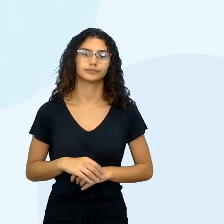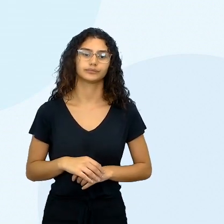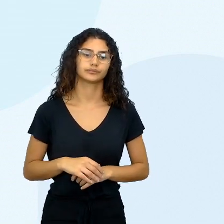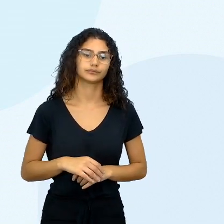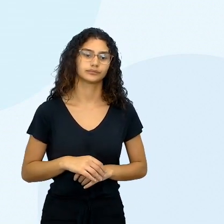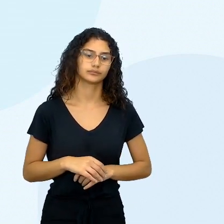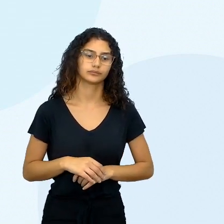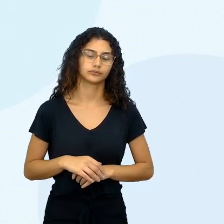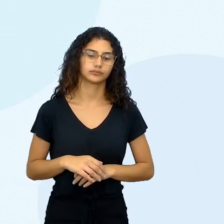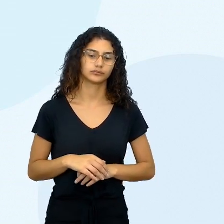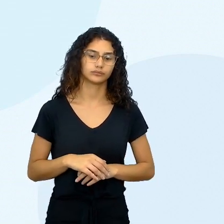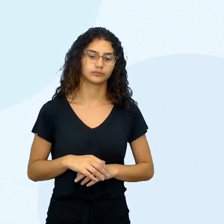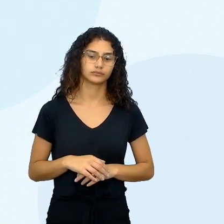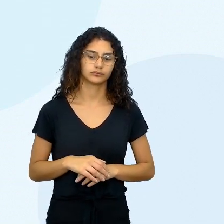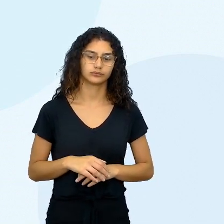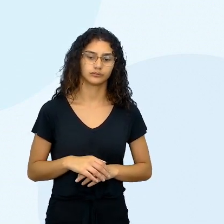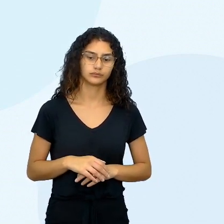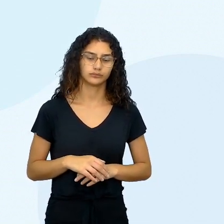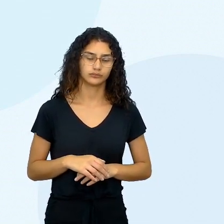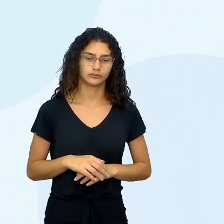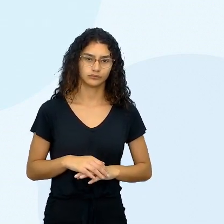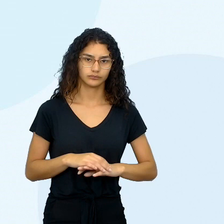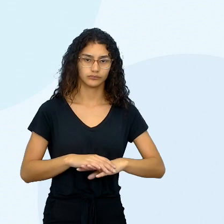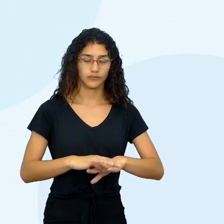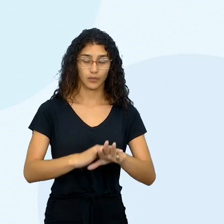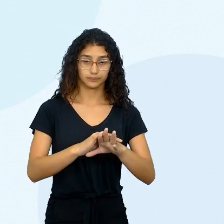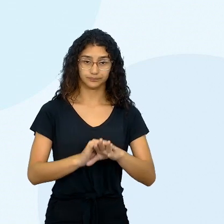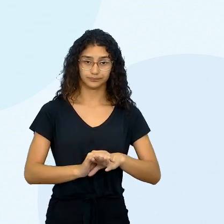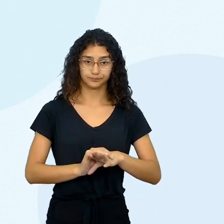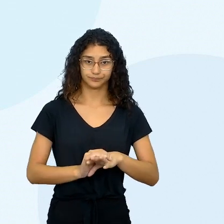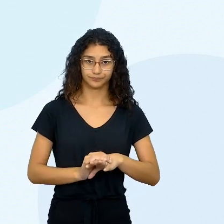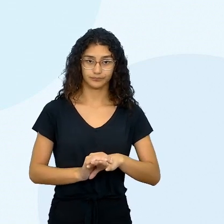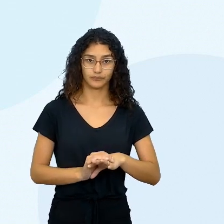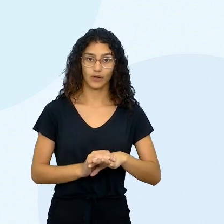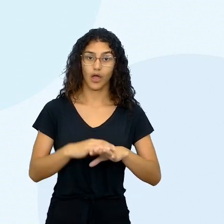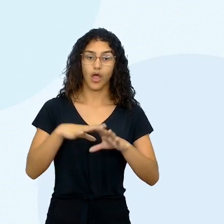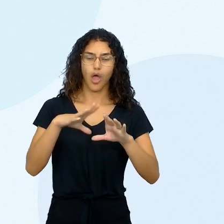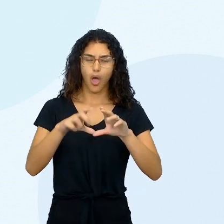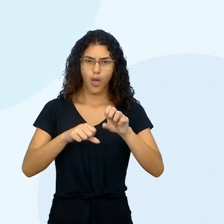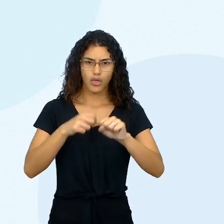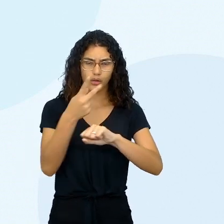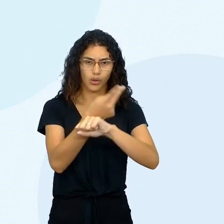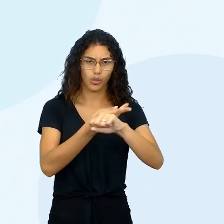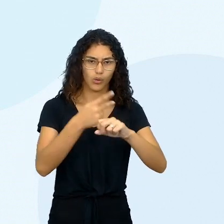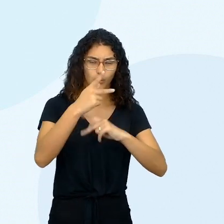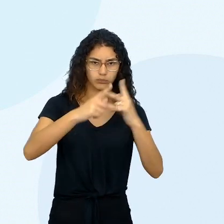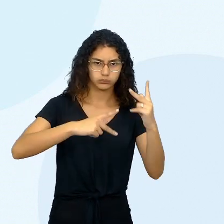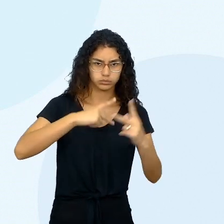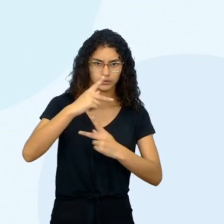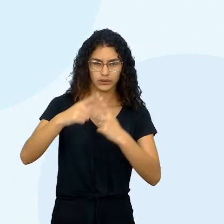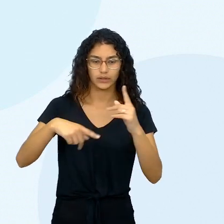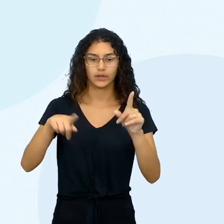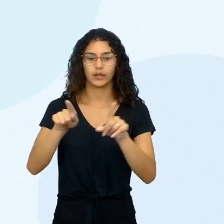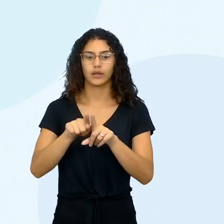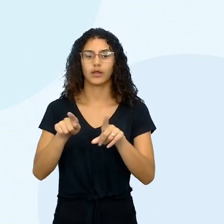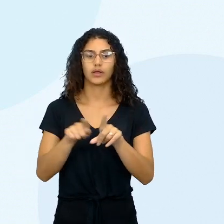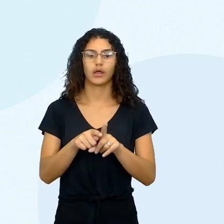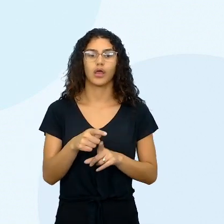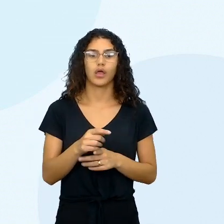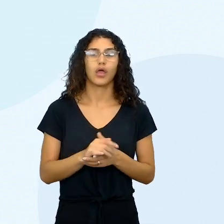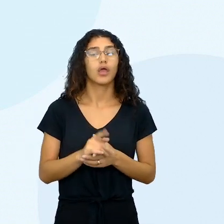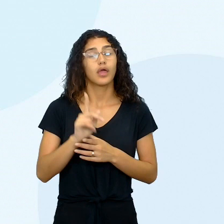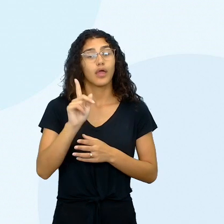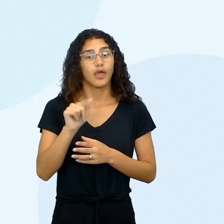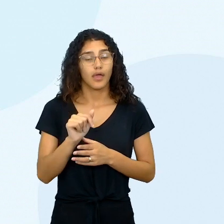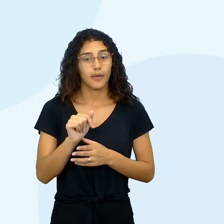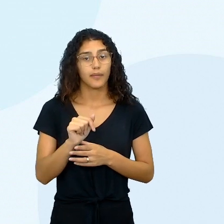Os ônus da exploração do planeta e os bônus da exploração do planeta devem